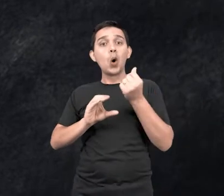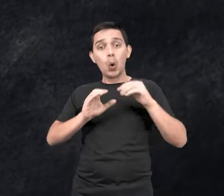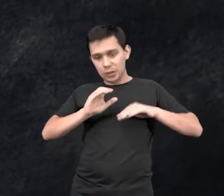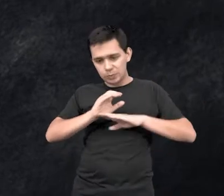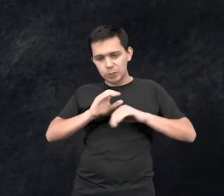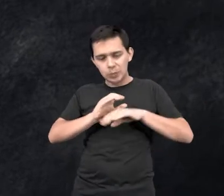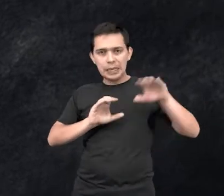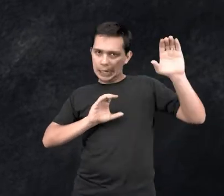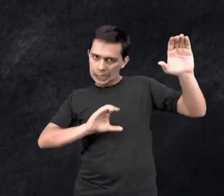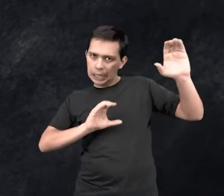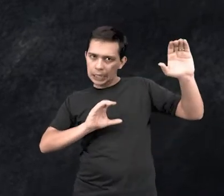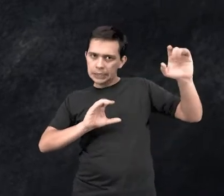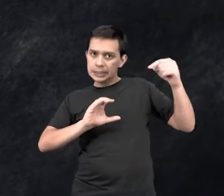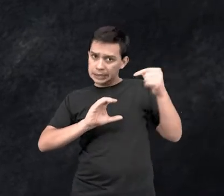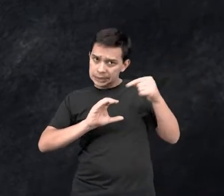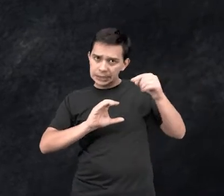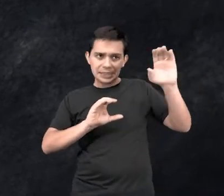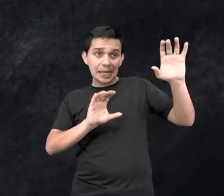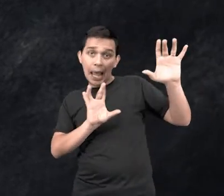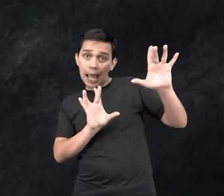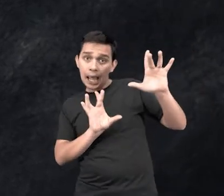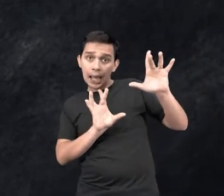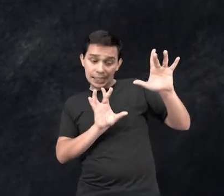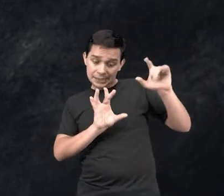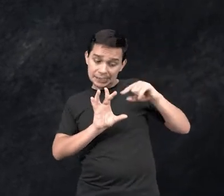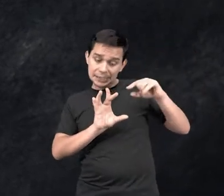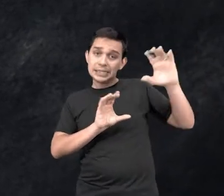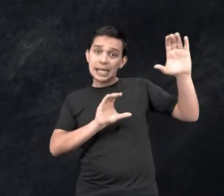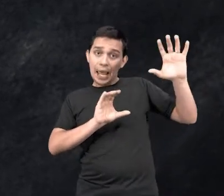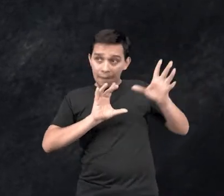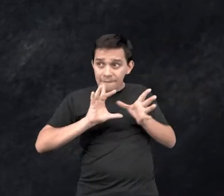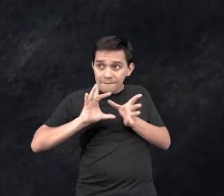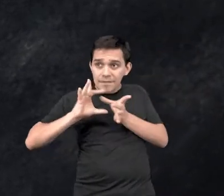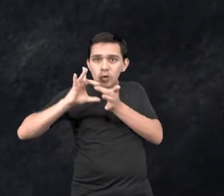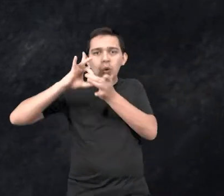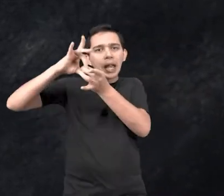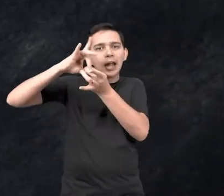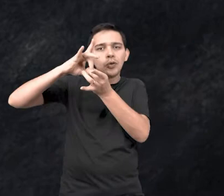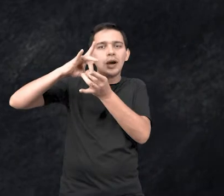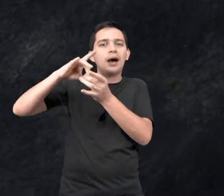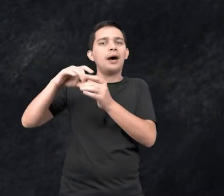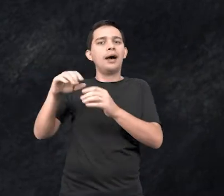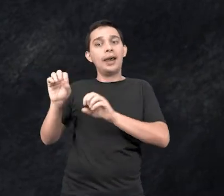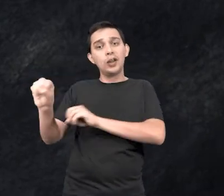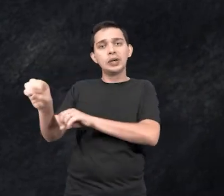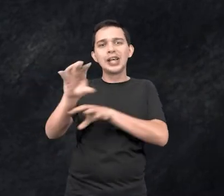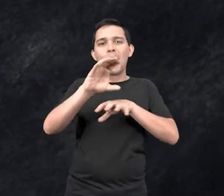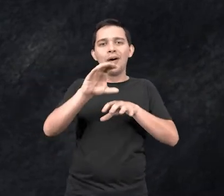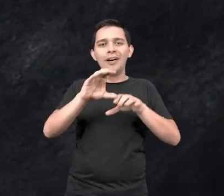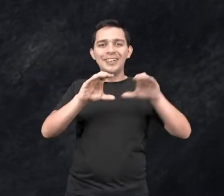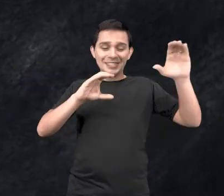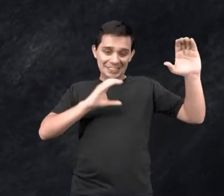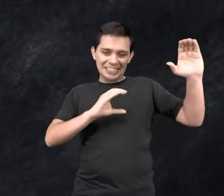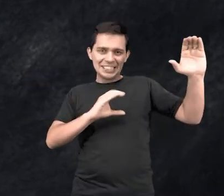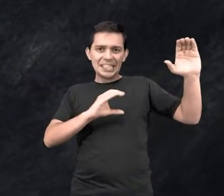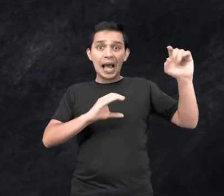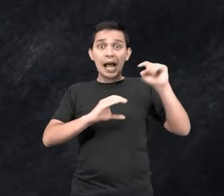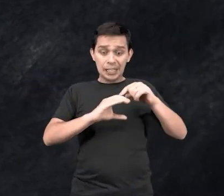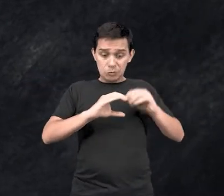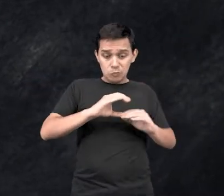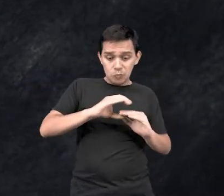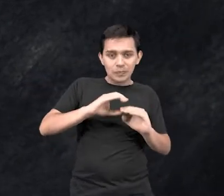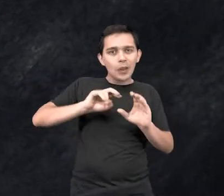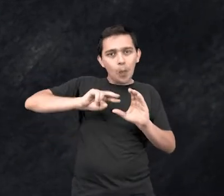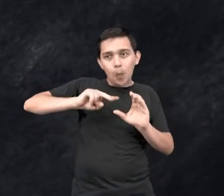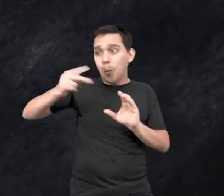transferidos para essa conta setorial específica, são recursos vinculados à educação e, a partir daí, o gestor da